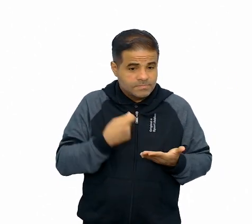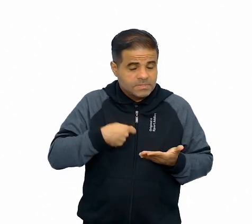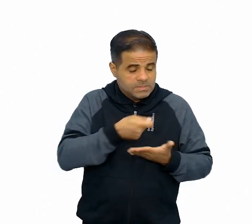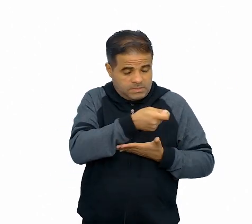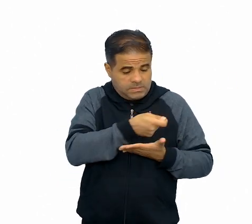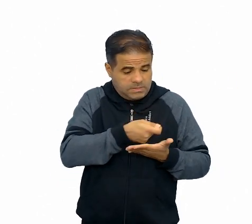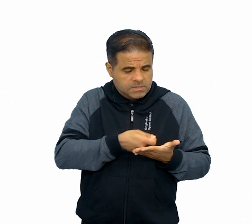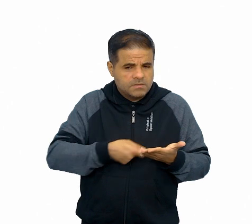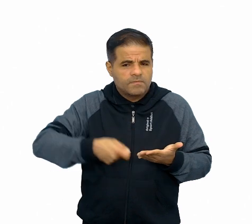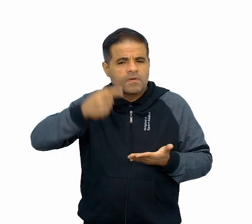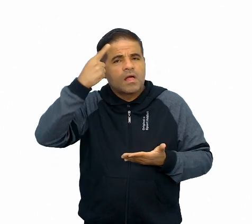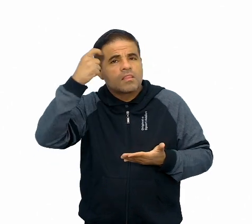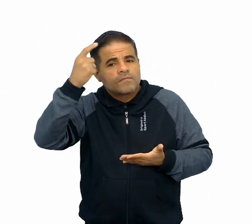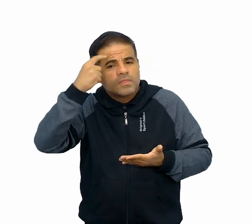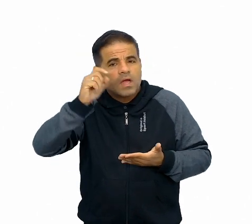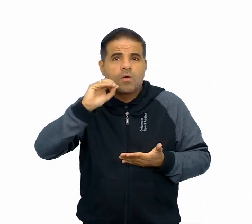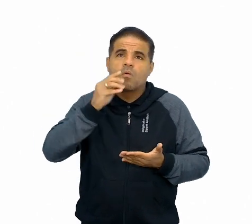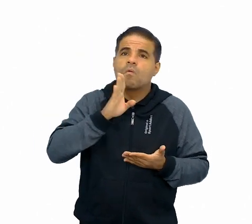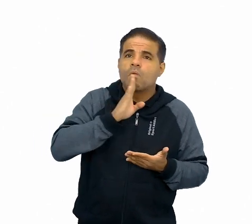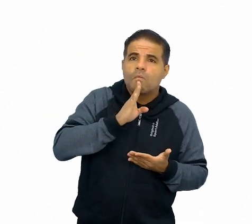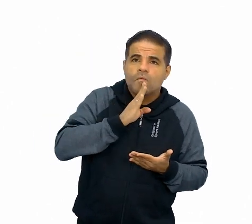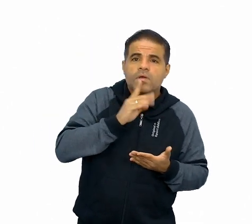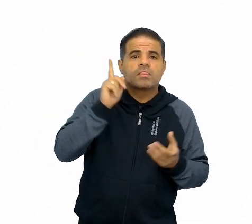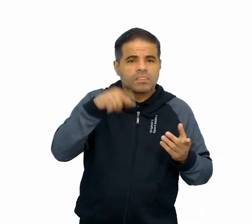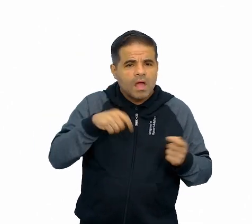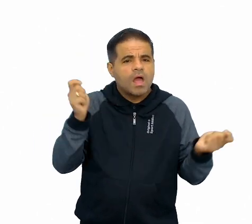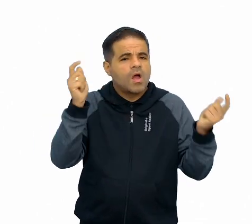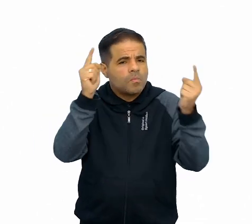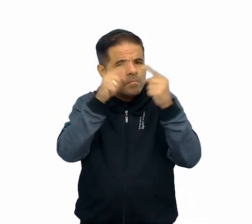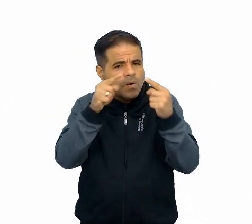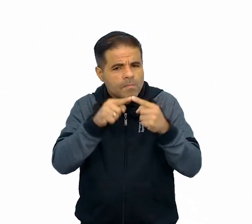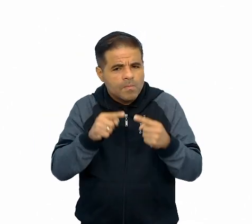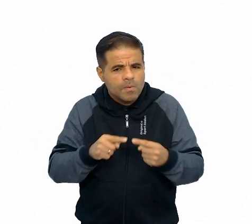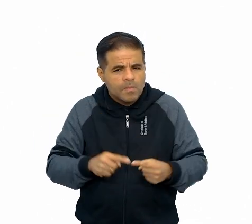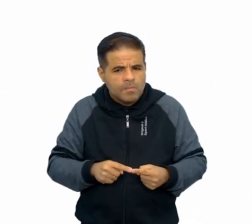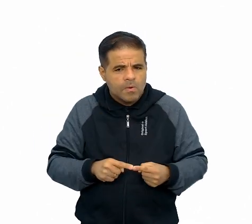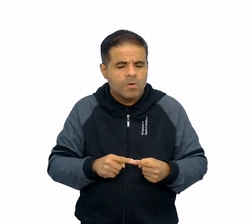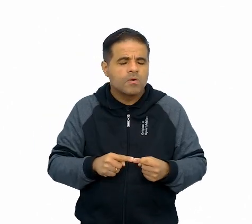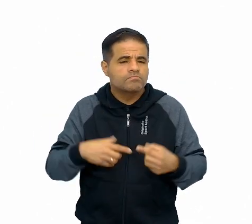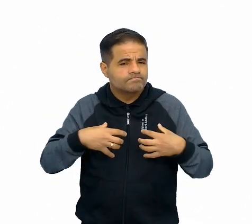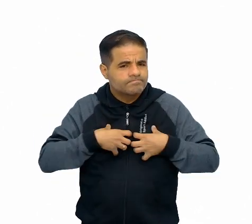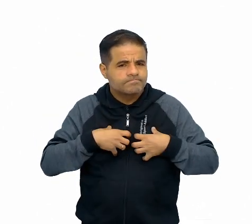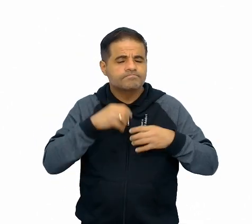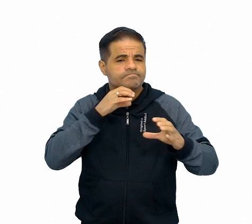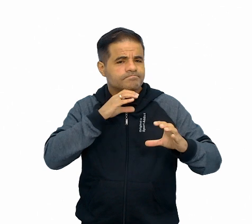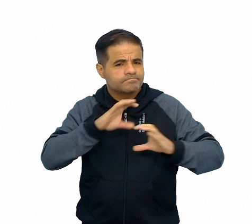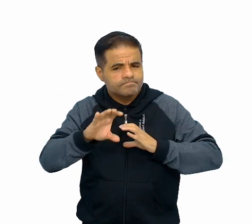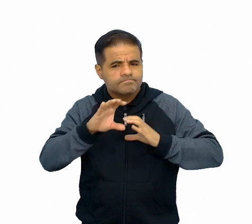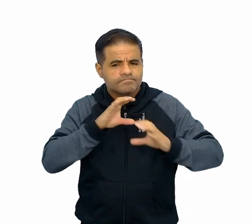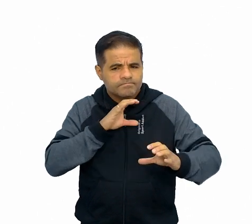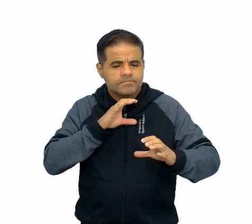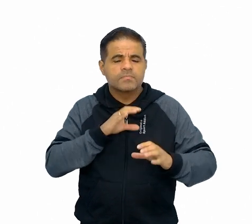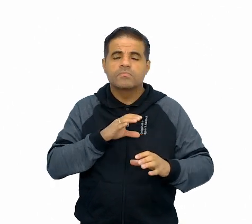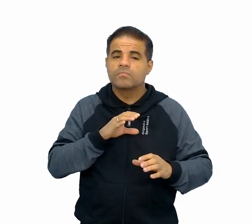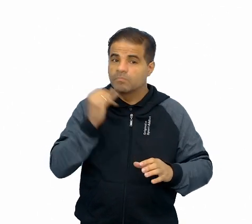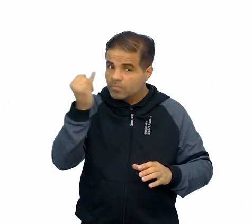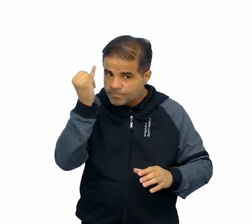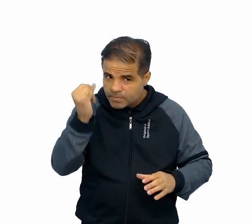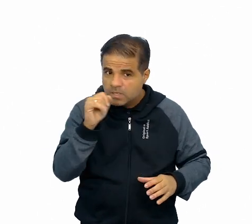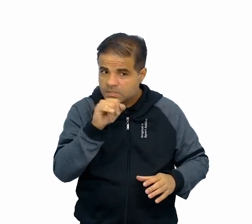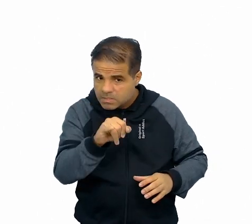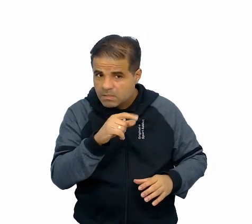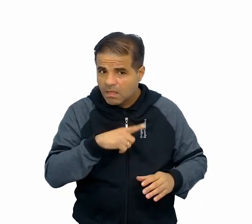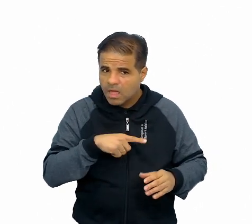quadrinha, inventada ou conhecida, que combine com o ritmo da cantiga. Então, é muito importante que, se vocês